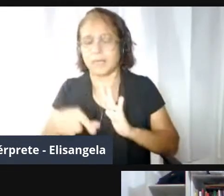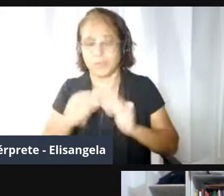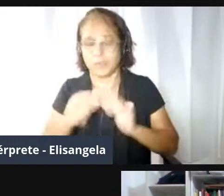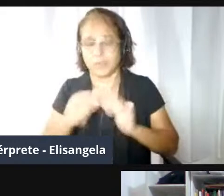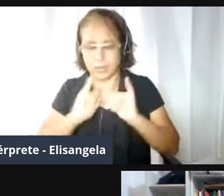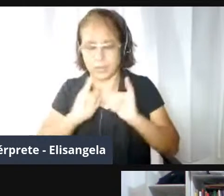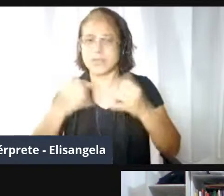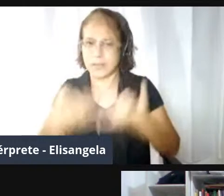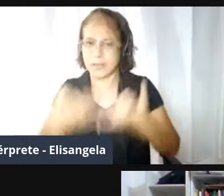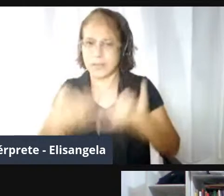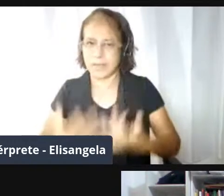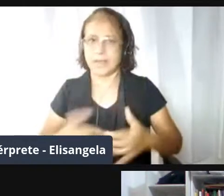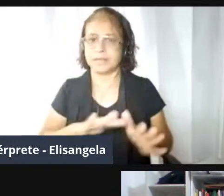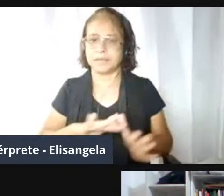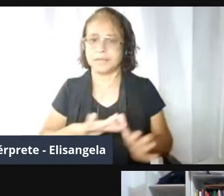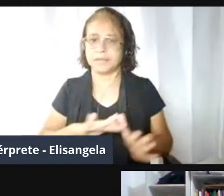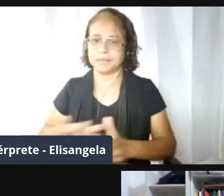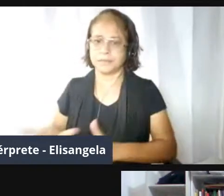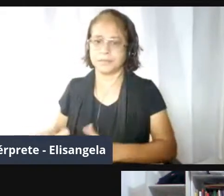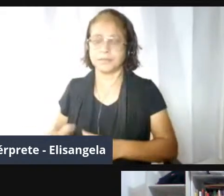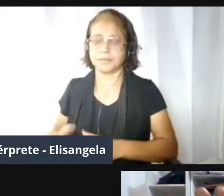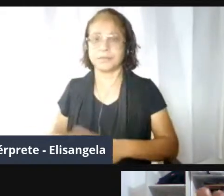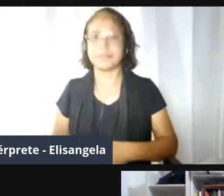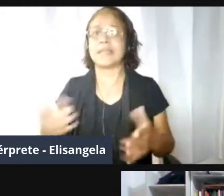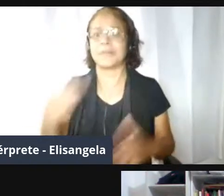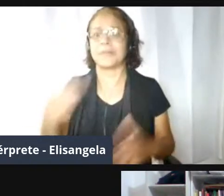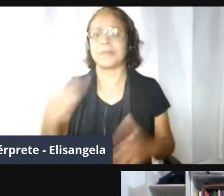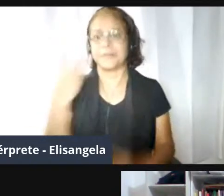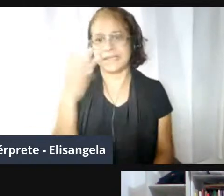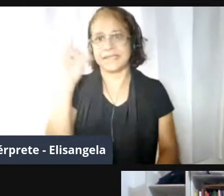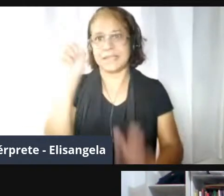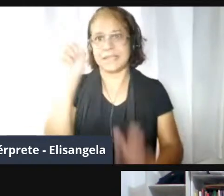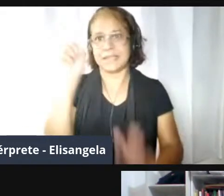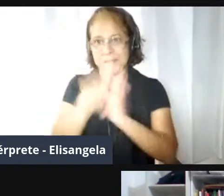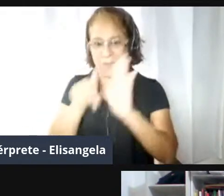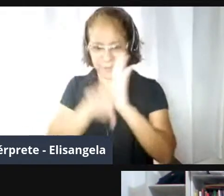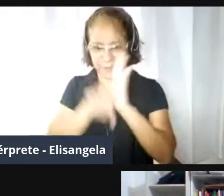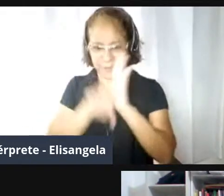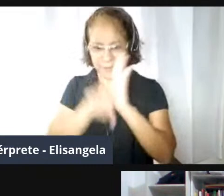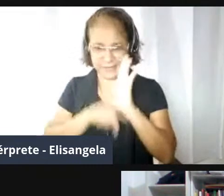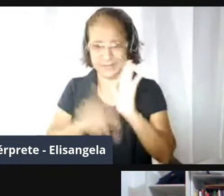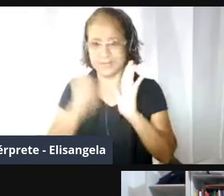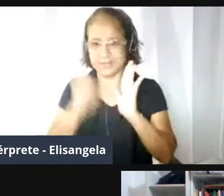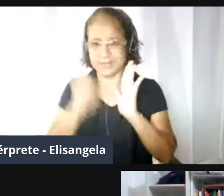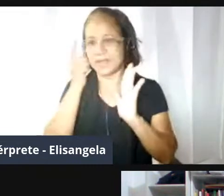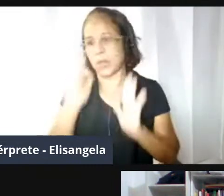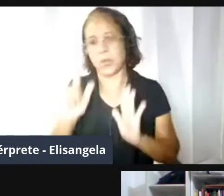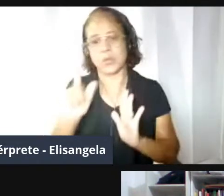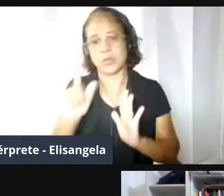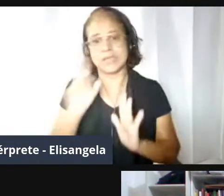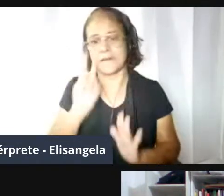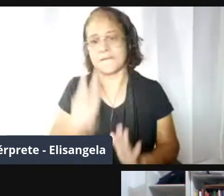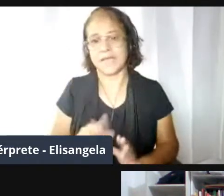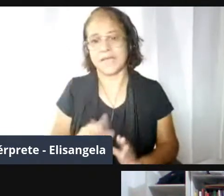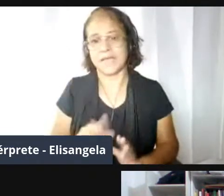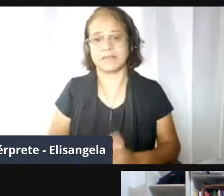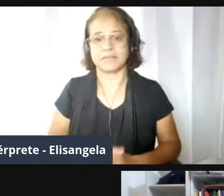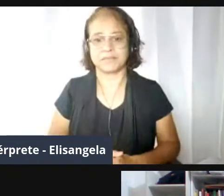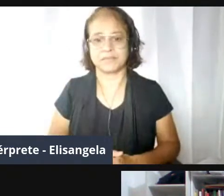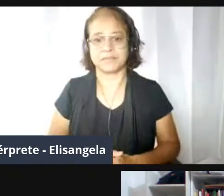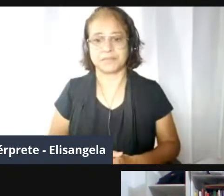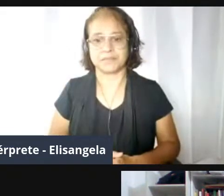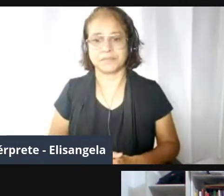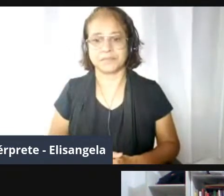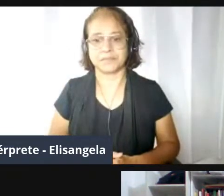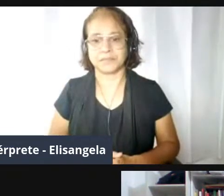três perguntas, lembrando para aqueles e para aquelas, eu ainda não consigo ver todos os novos comentários, já estou aqui aparecendo que tem novos comentários. Vou fazer uma bateria de